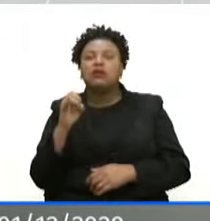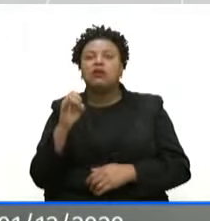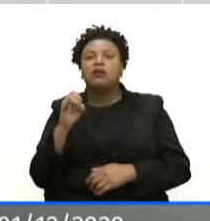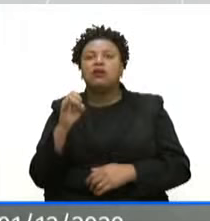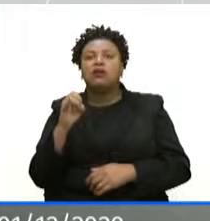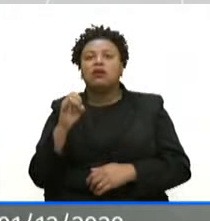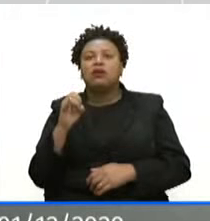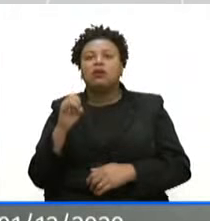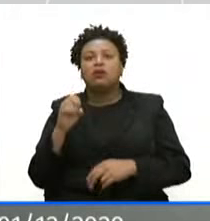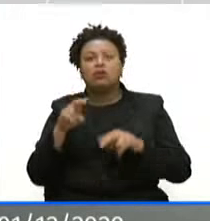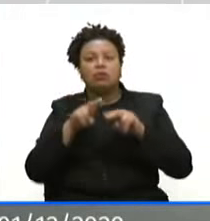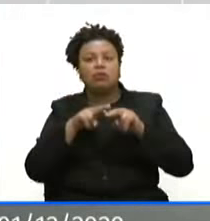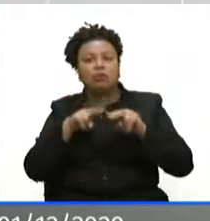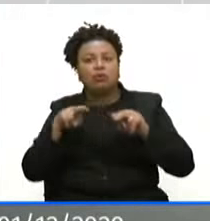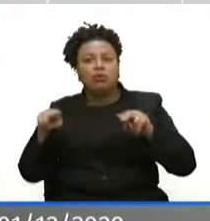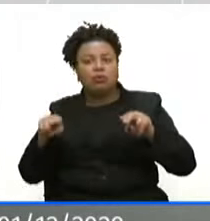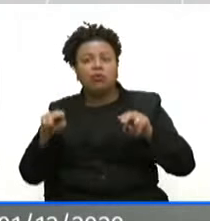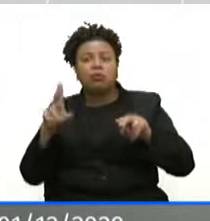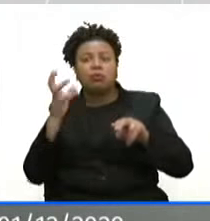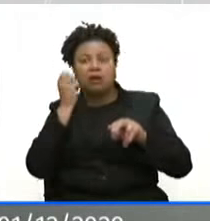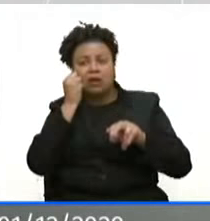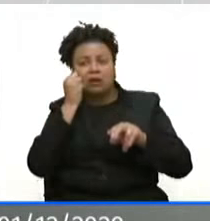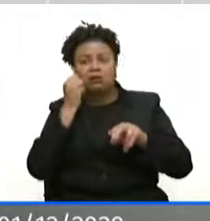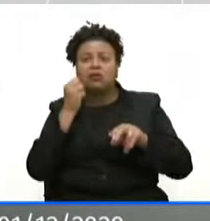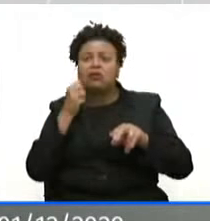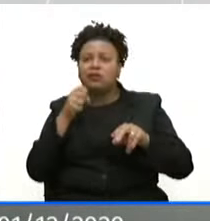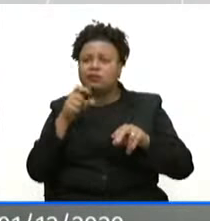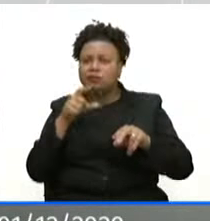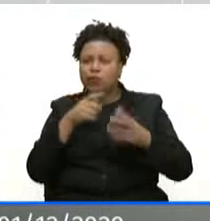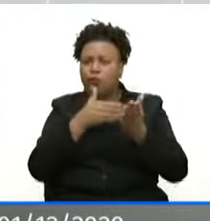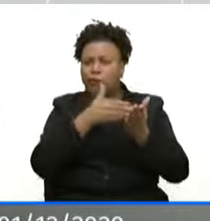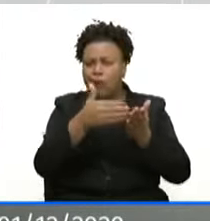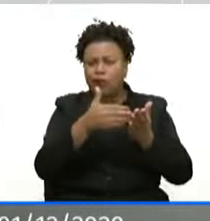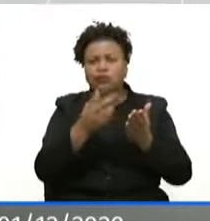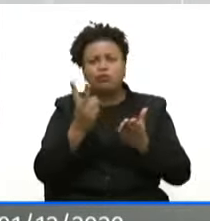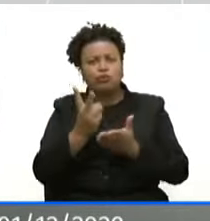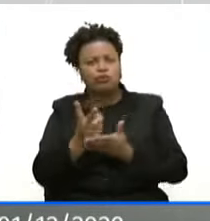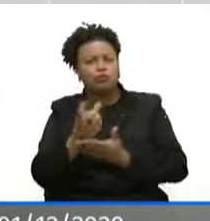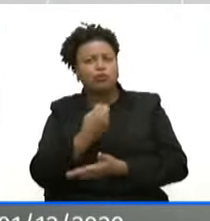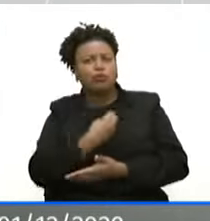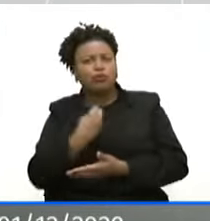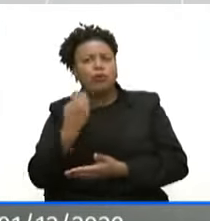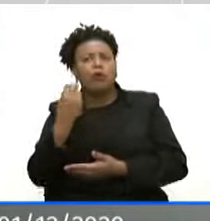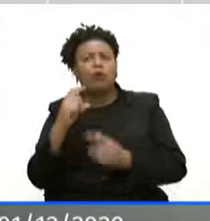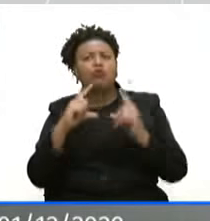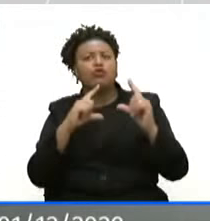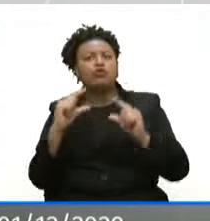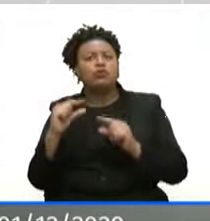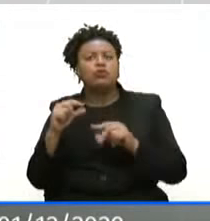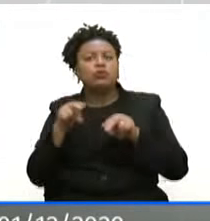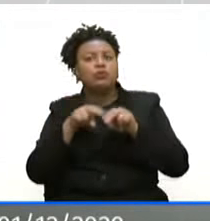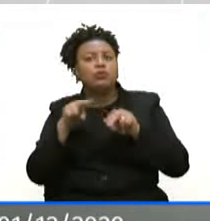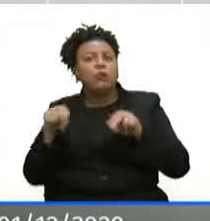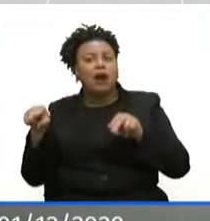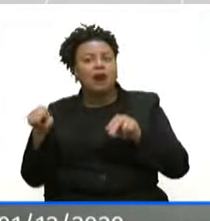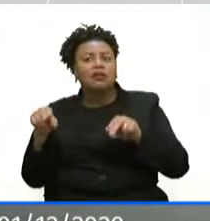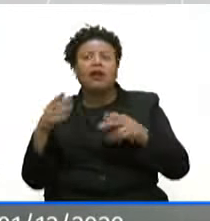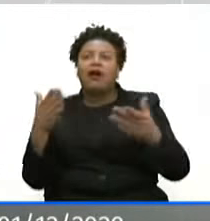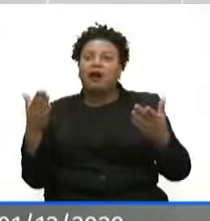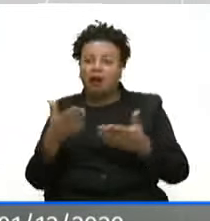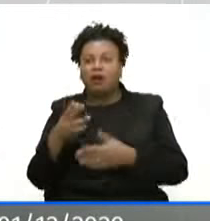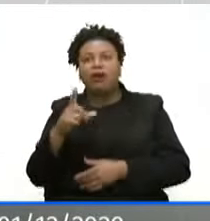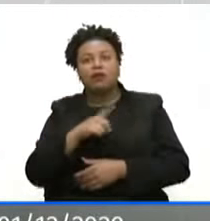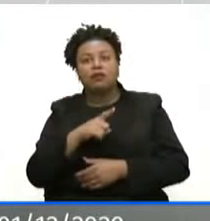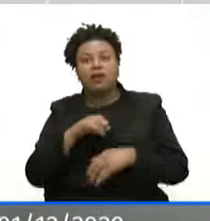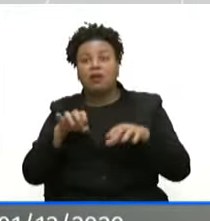se os leitos que a gente tinha no começo, eles se mantiveram no mesmo número, ou se diminuiu leitos, e aí sim a gente